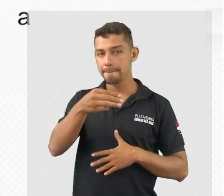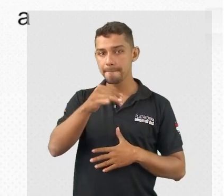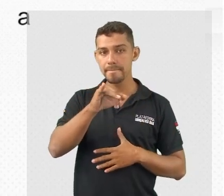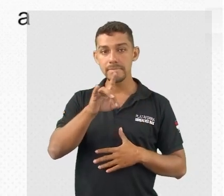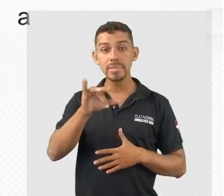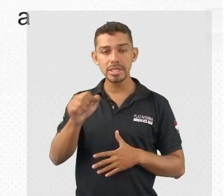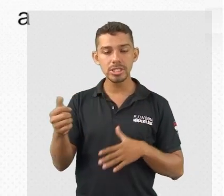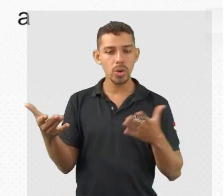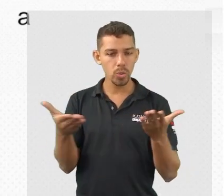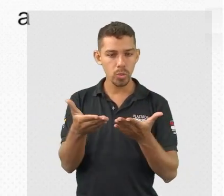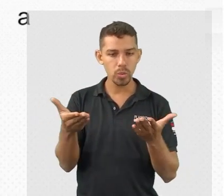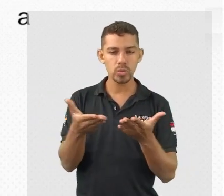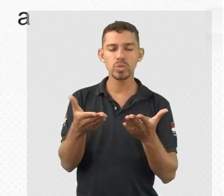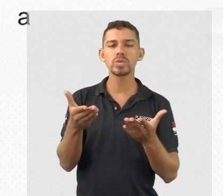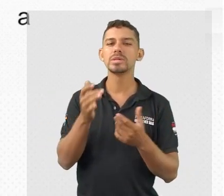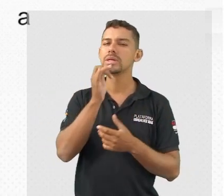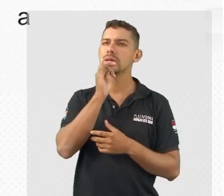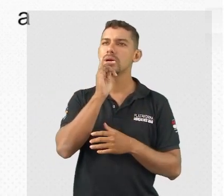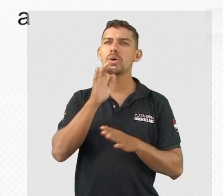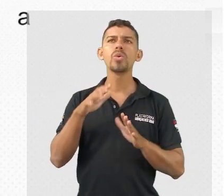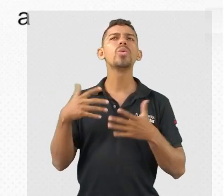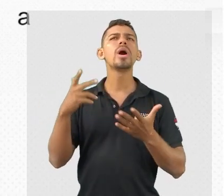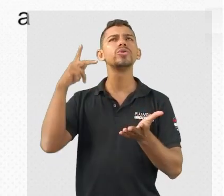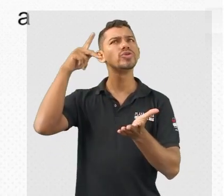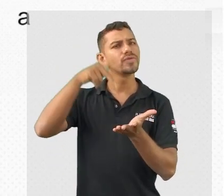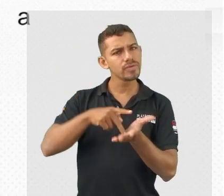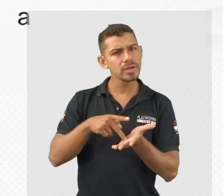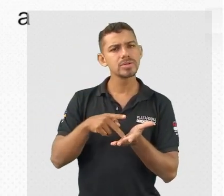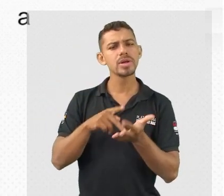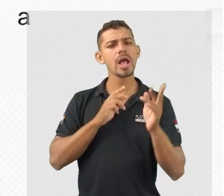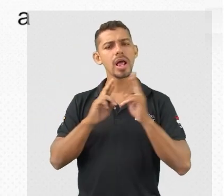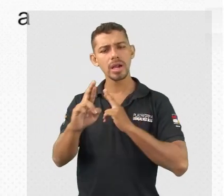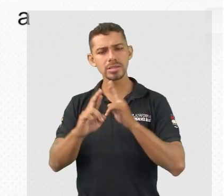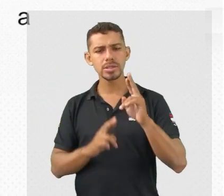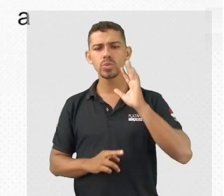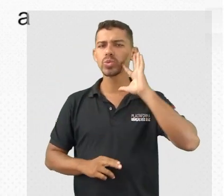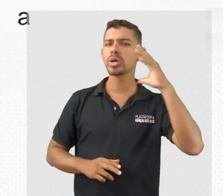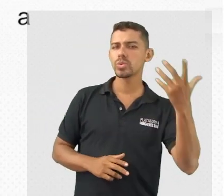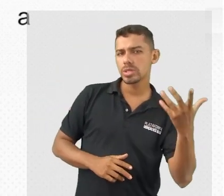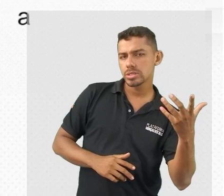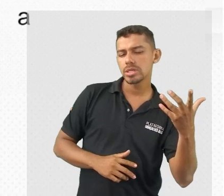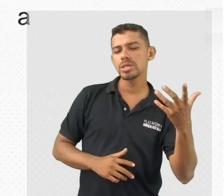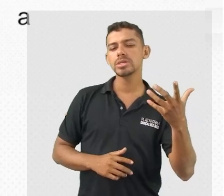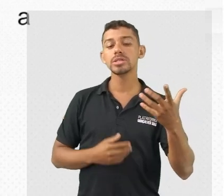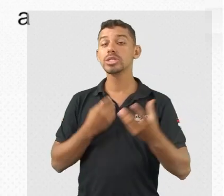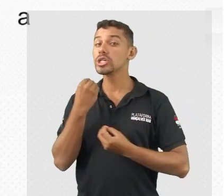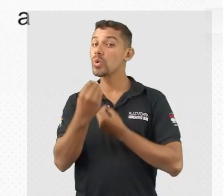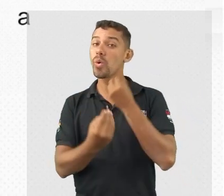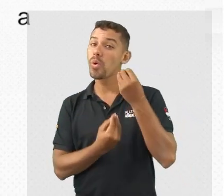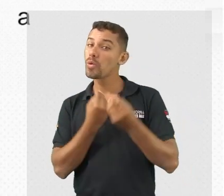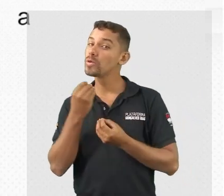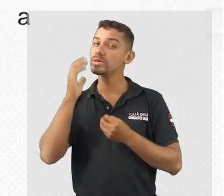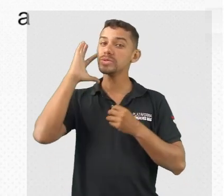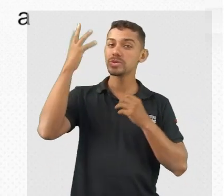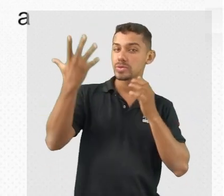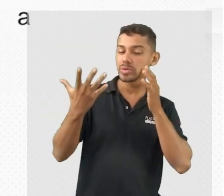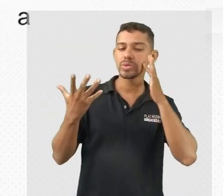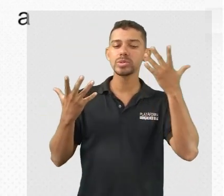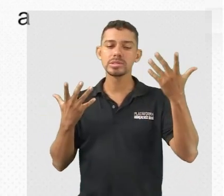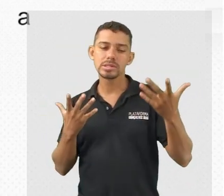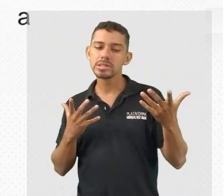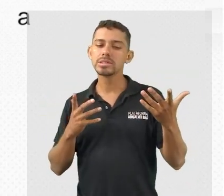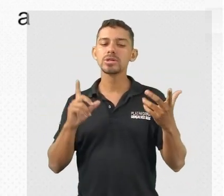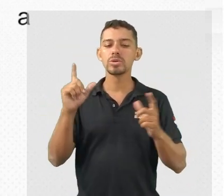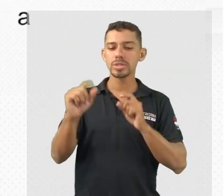de contas, qual seria de fato a relação entre o que aconteceu e como as coisas estão sendo veiculadas sobre